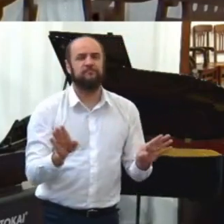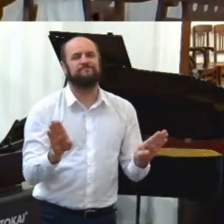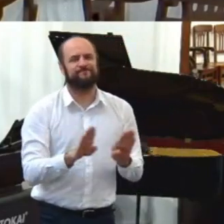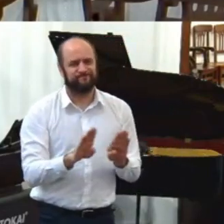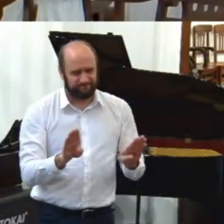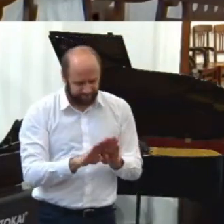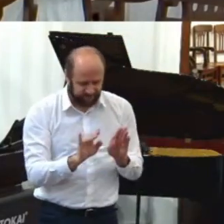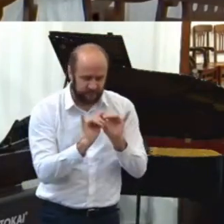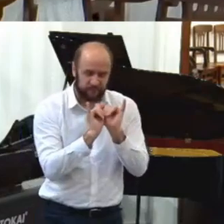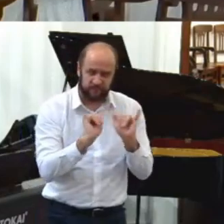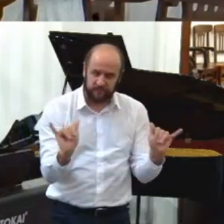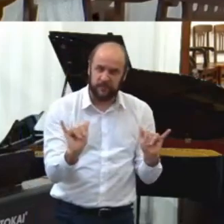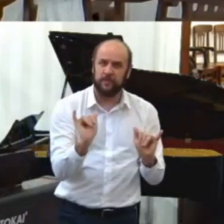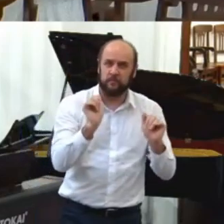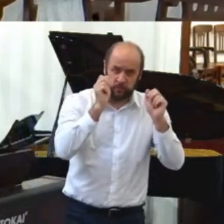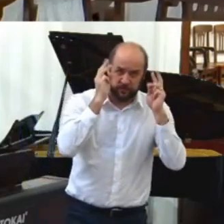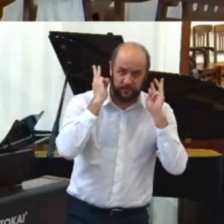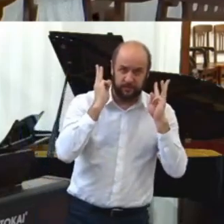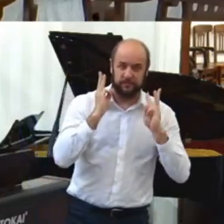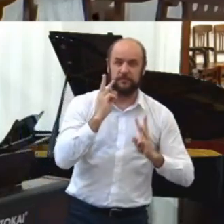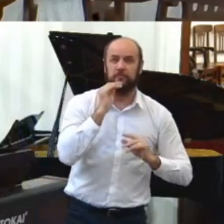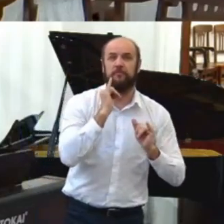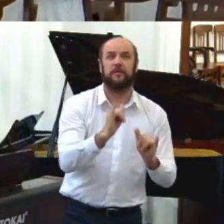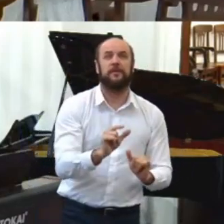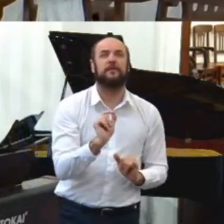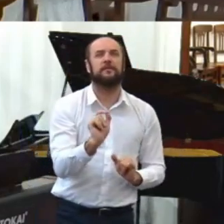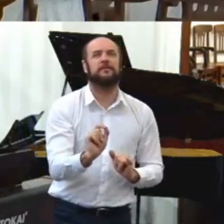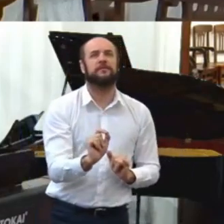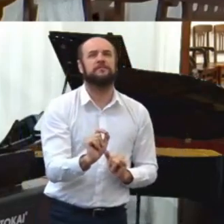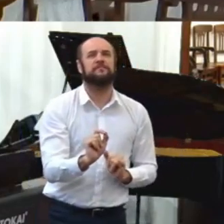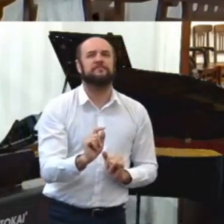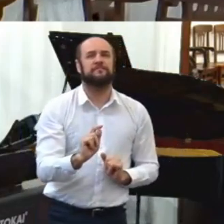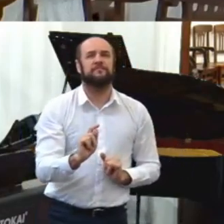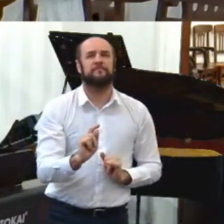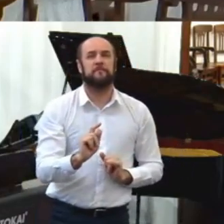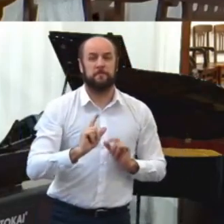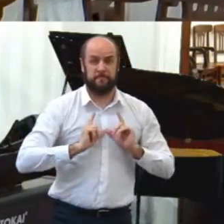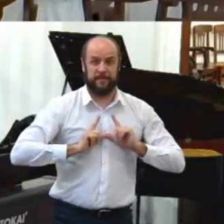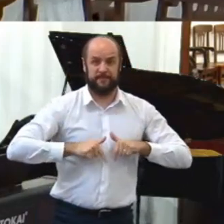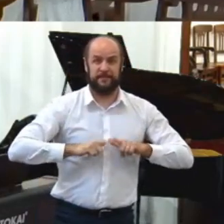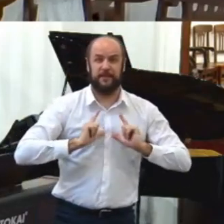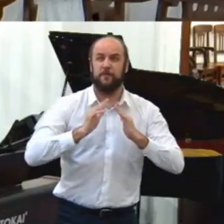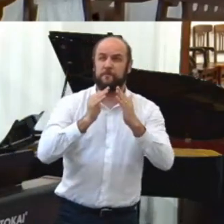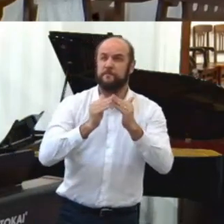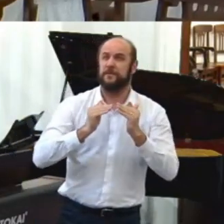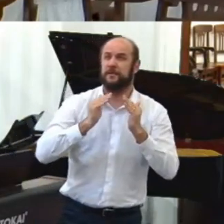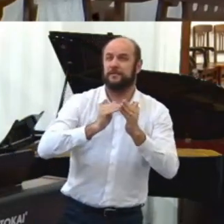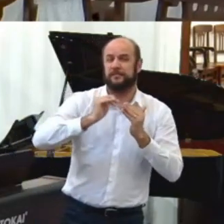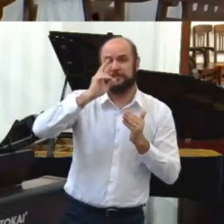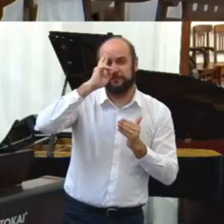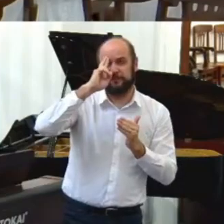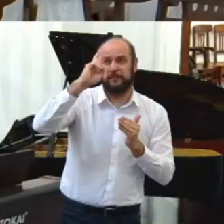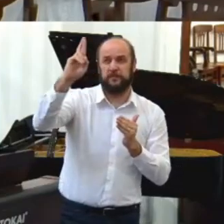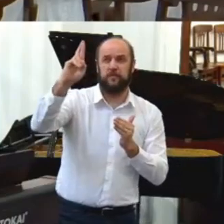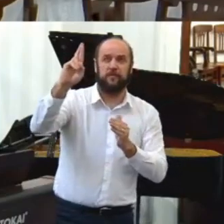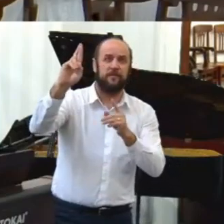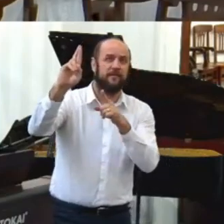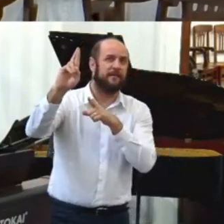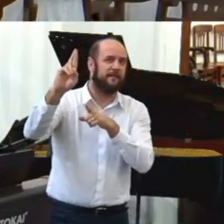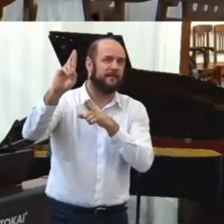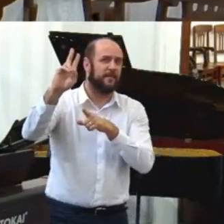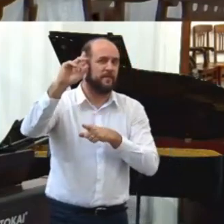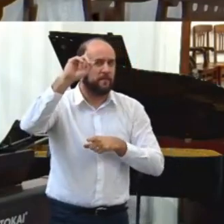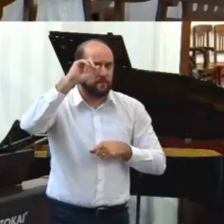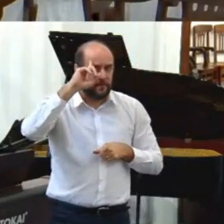mesma forma, falando sobre Moisés, ele diz: Israel invocou ao Senhor, e o Senhor